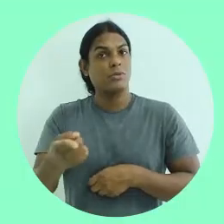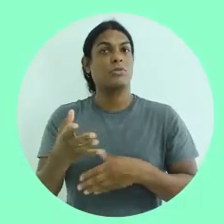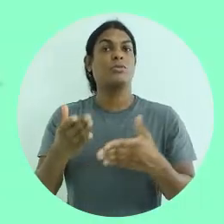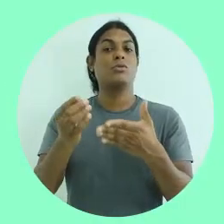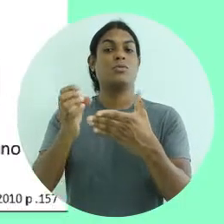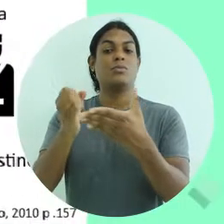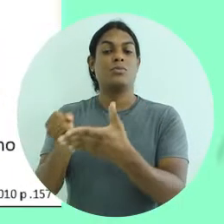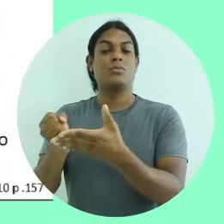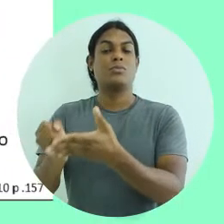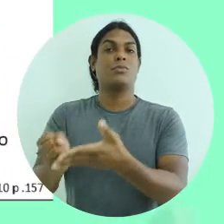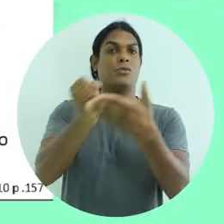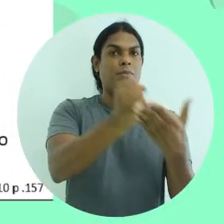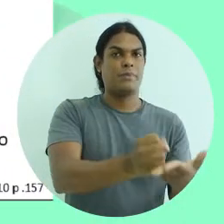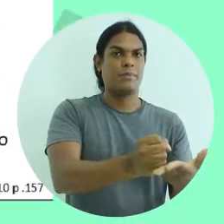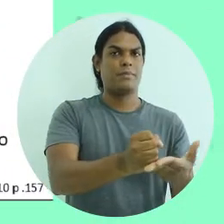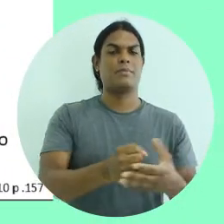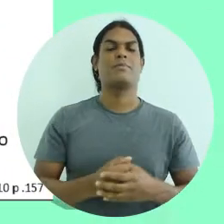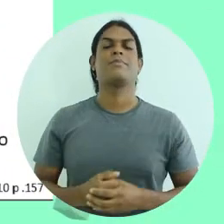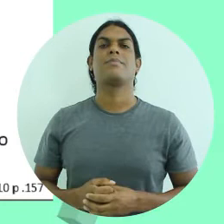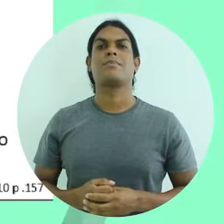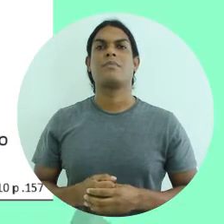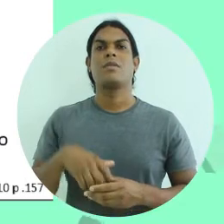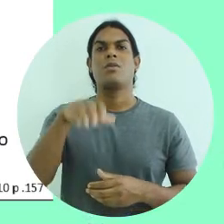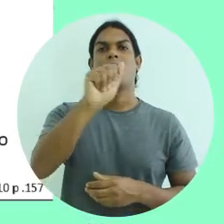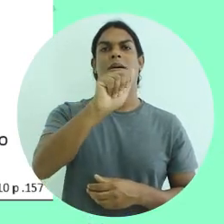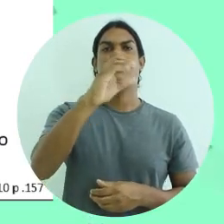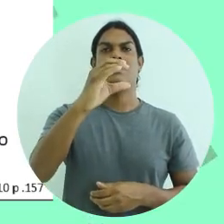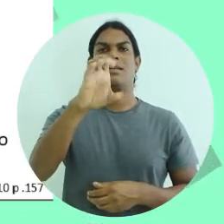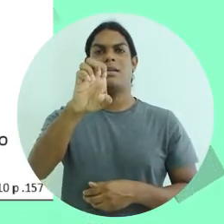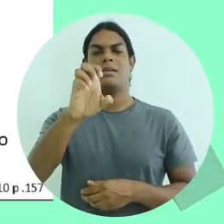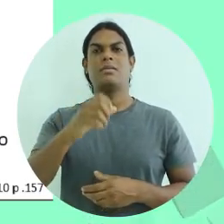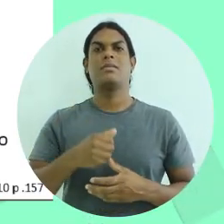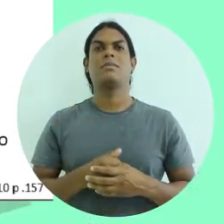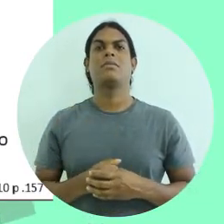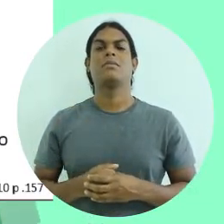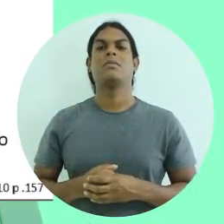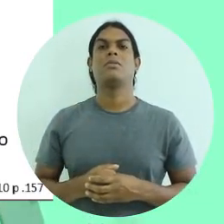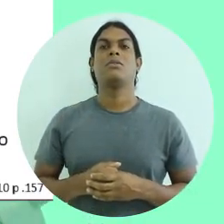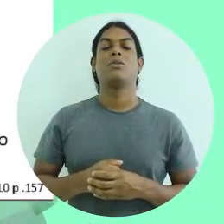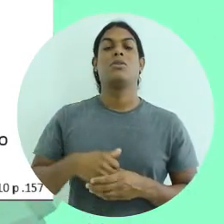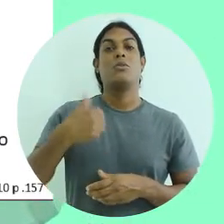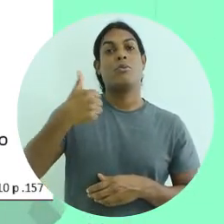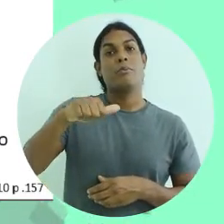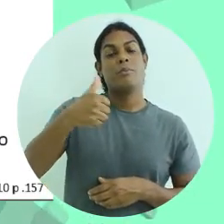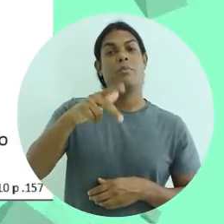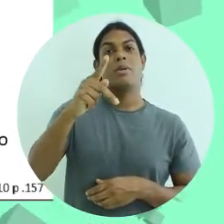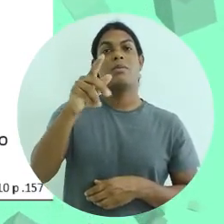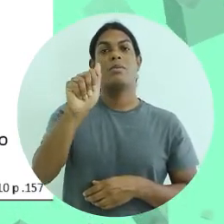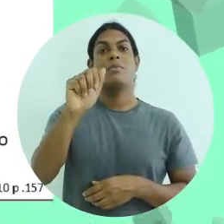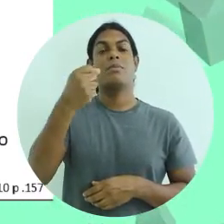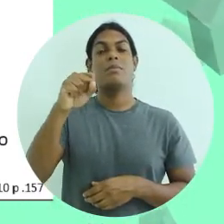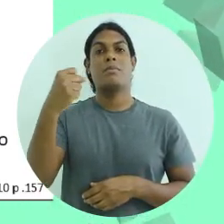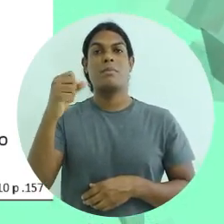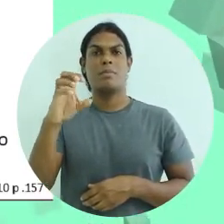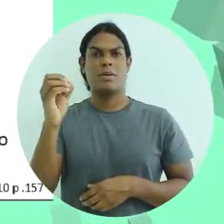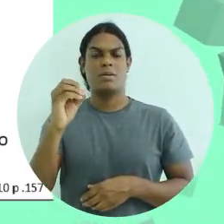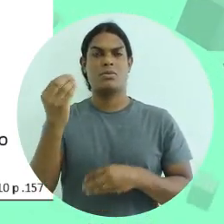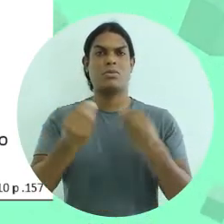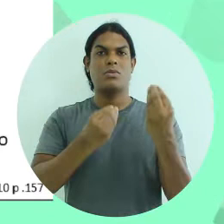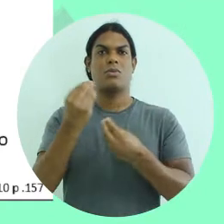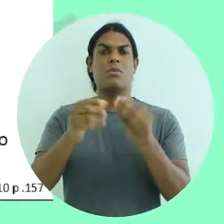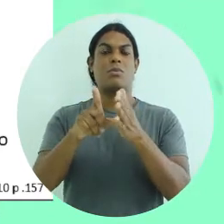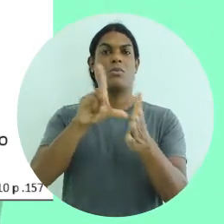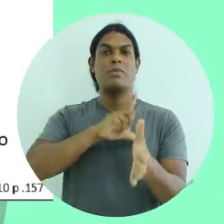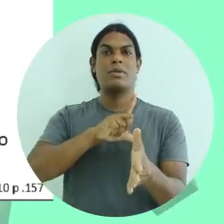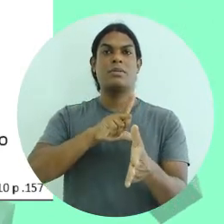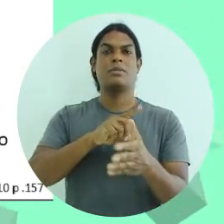entregues, o ACE. Como vocês podem ver na tela a seguir, o primeiro passo do ACE, como no anterior, no